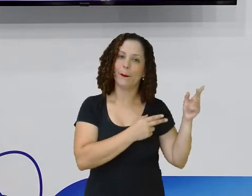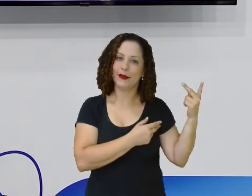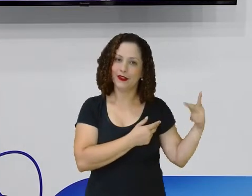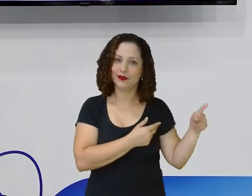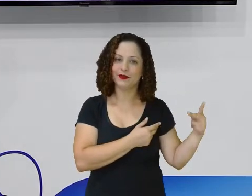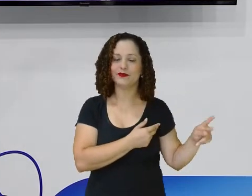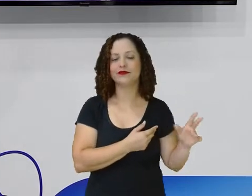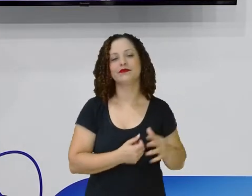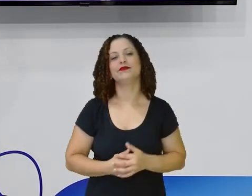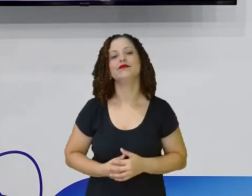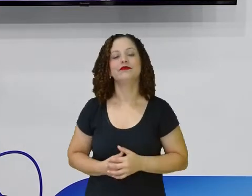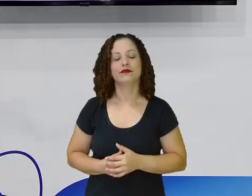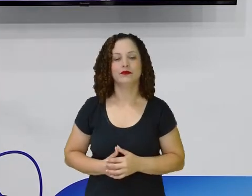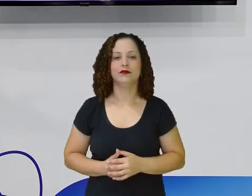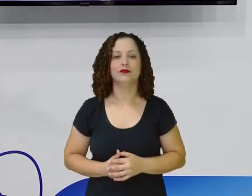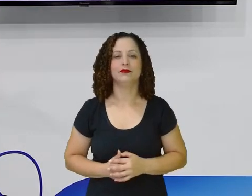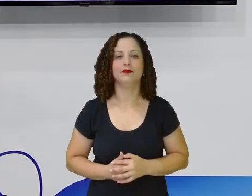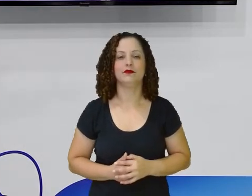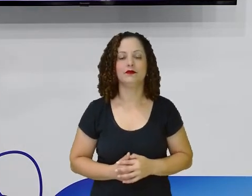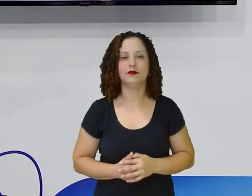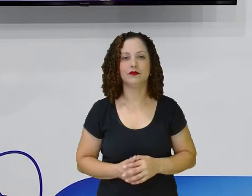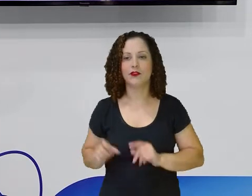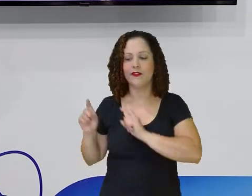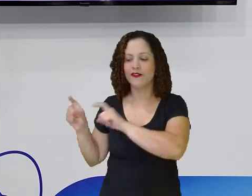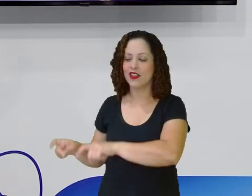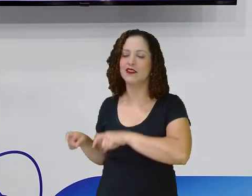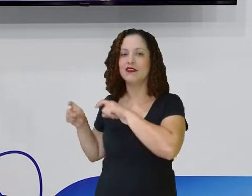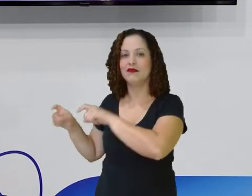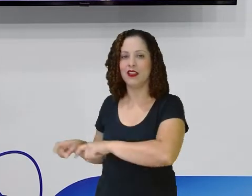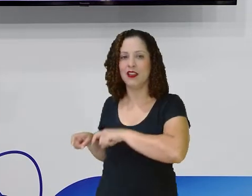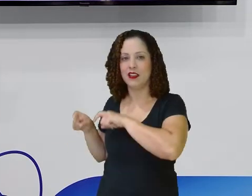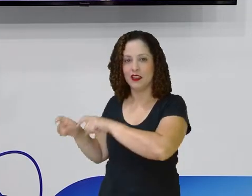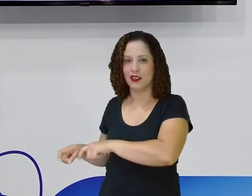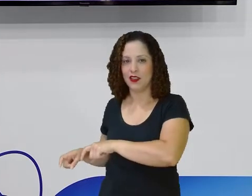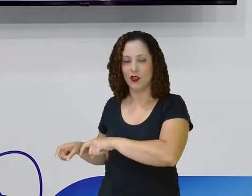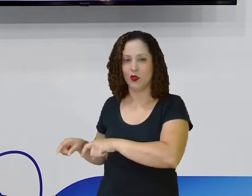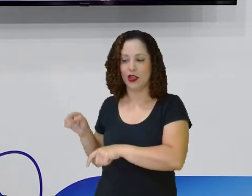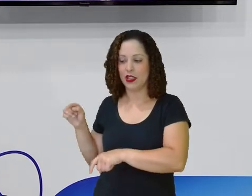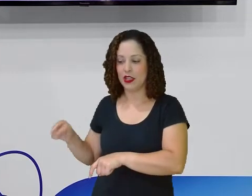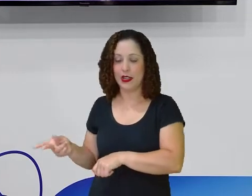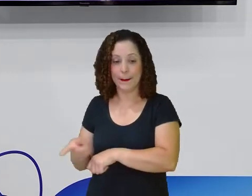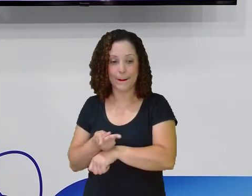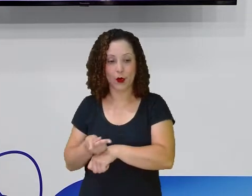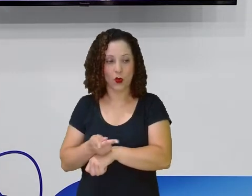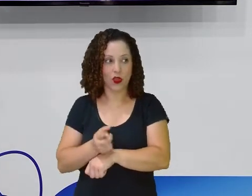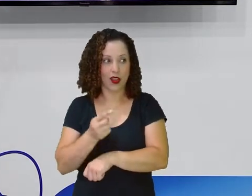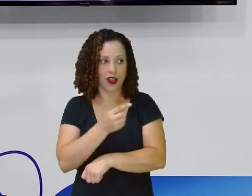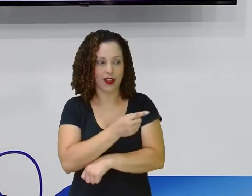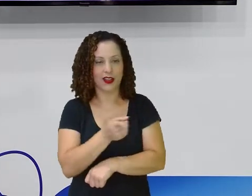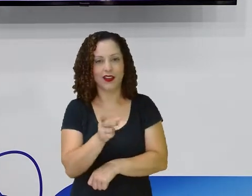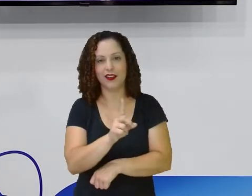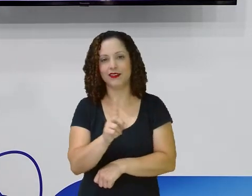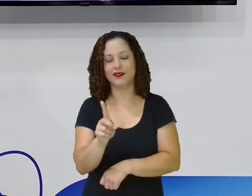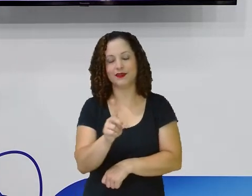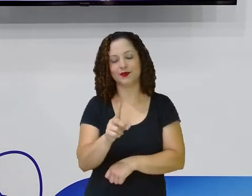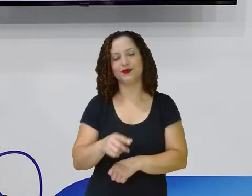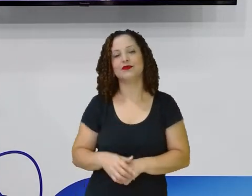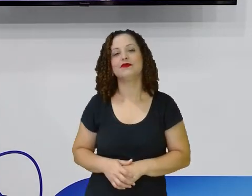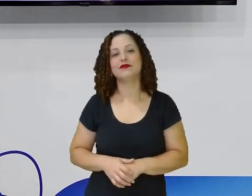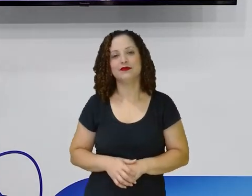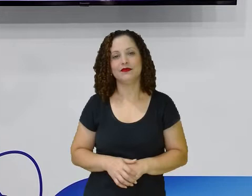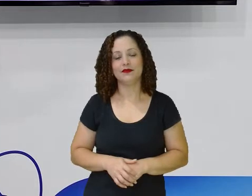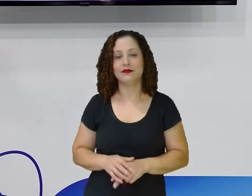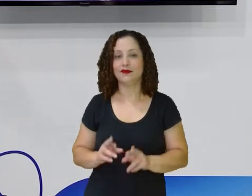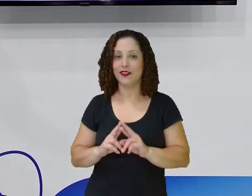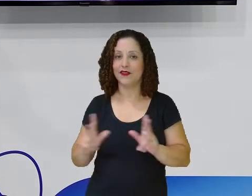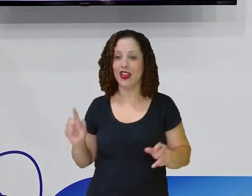floresta. Por que o fazendeiro estava lá? Ele não estava em busca dela como príncipe, né? Que foi ali